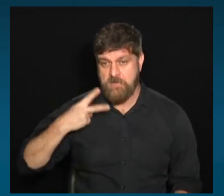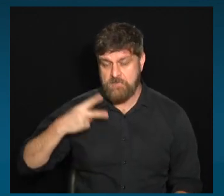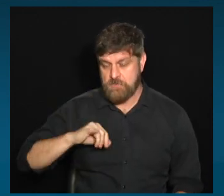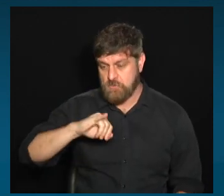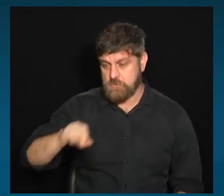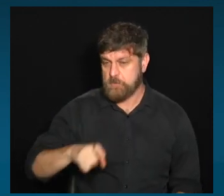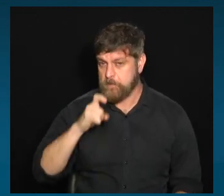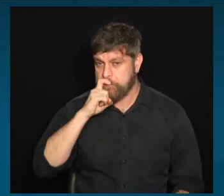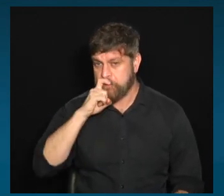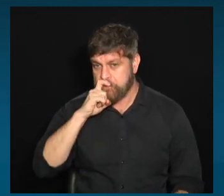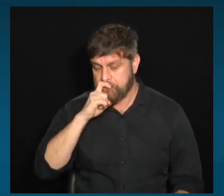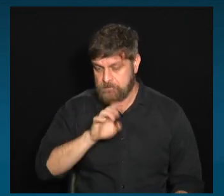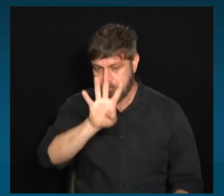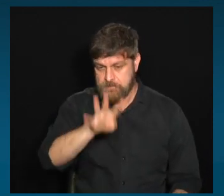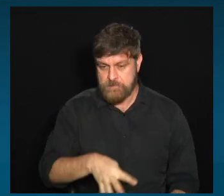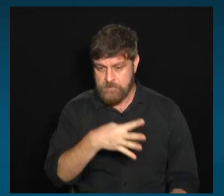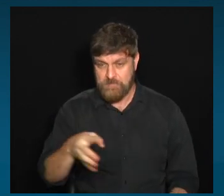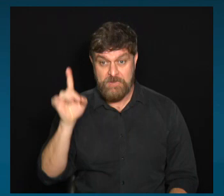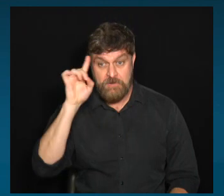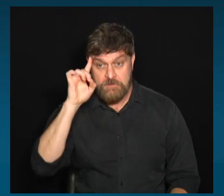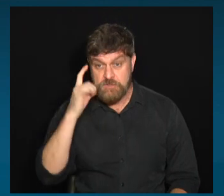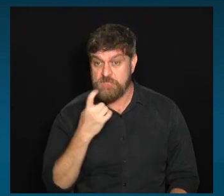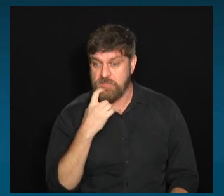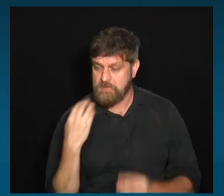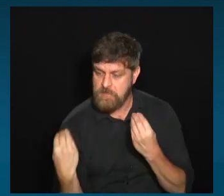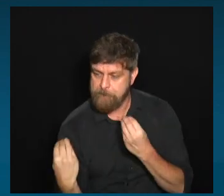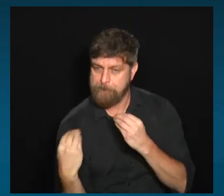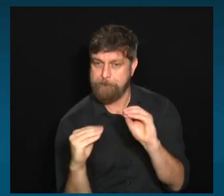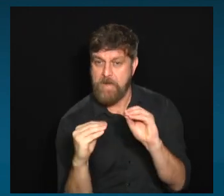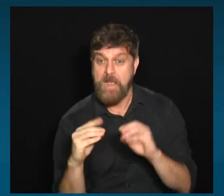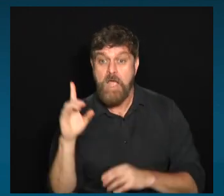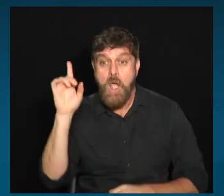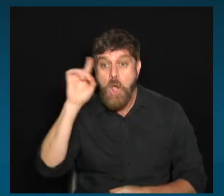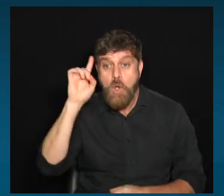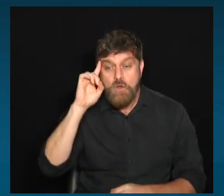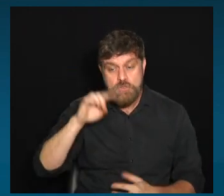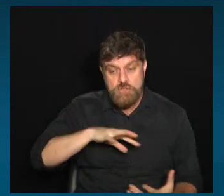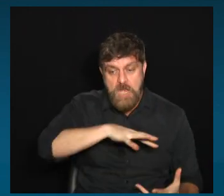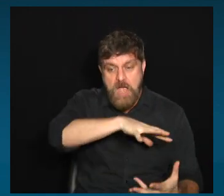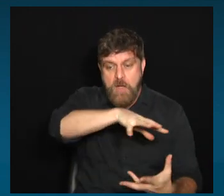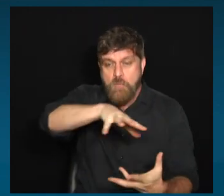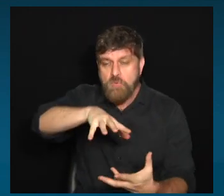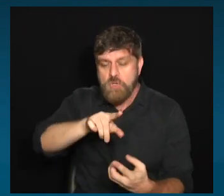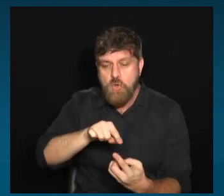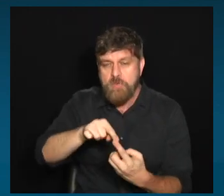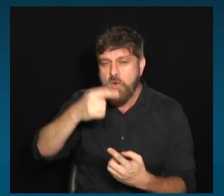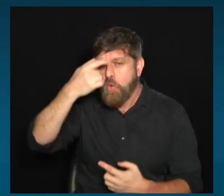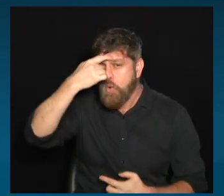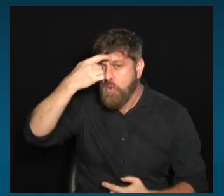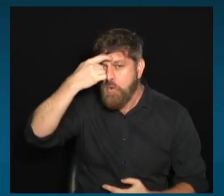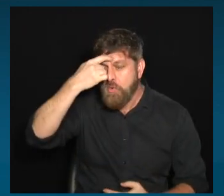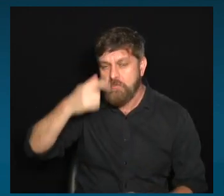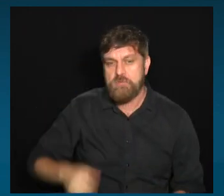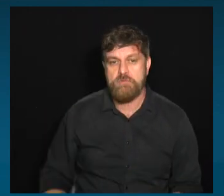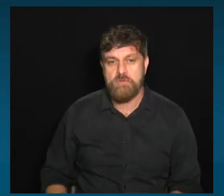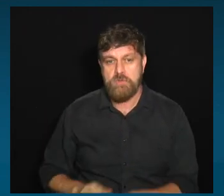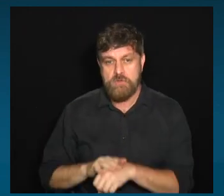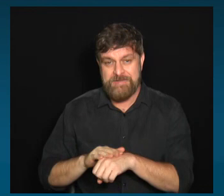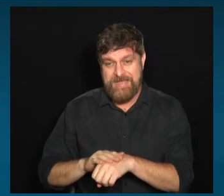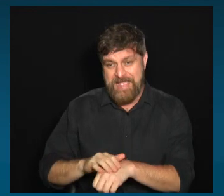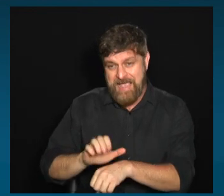Schneider, que inclui no calendário oficial do município de Campinas o Dia Mundial de Conscientização sobre a Síndrome de